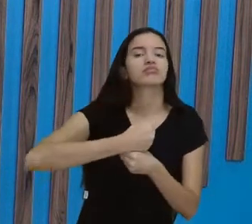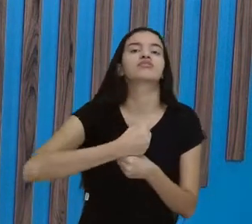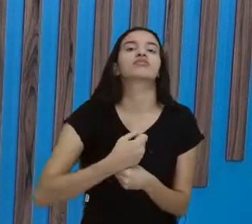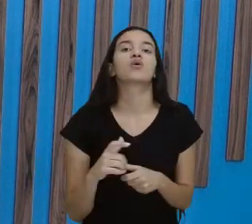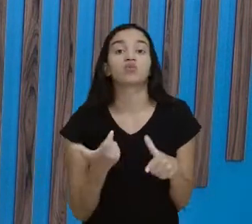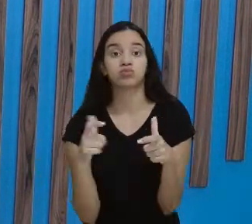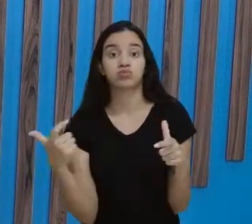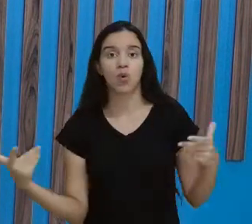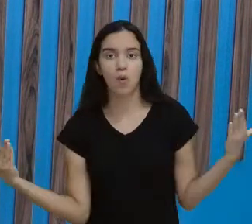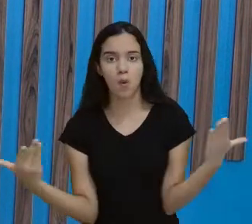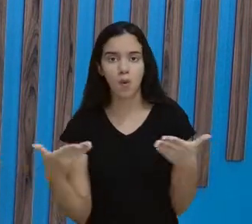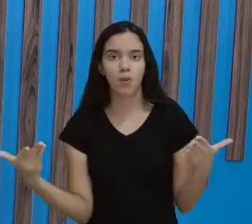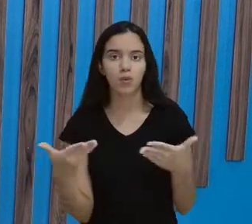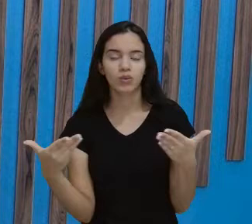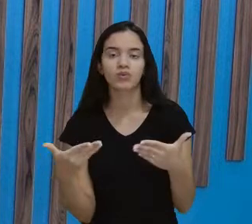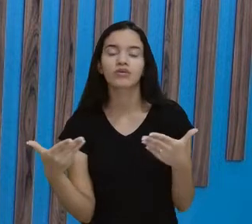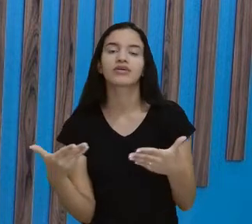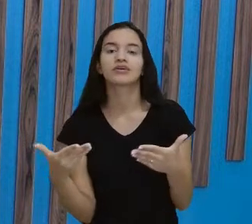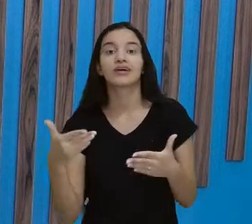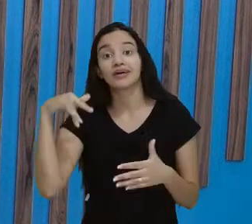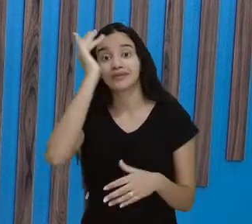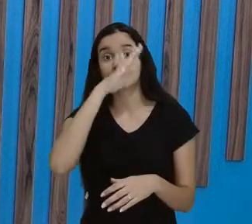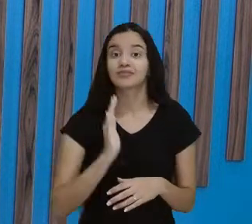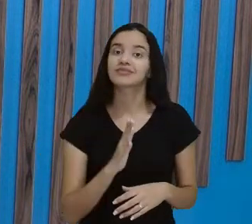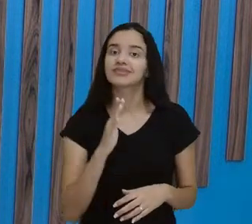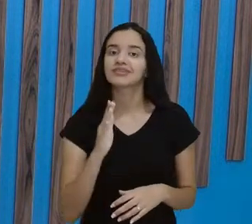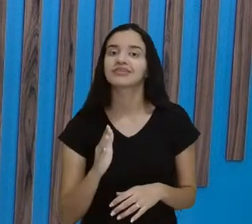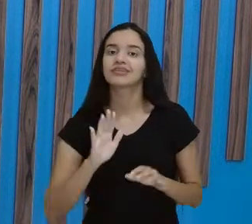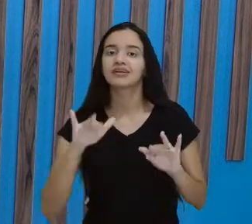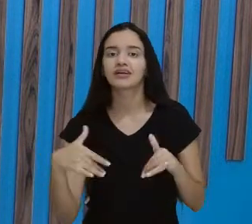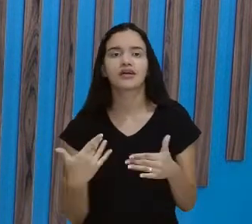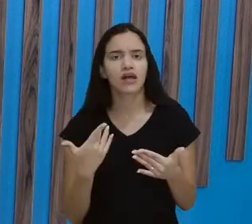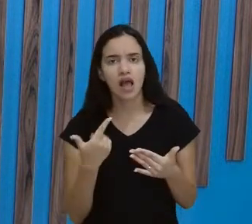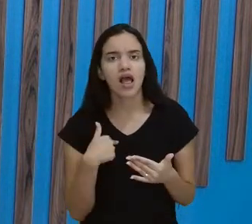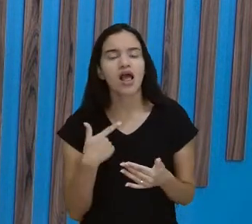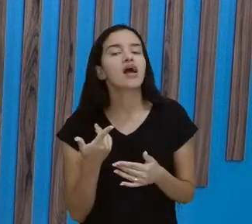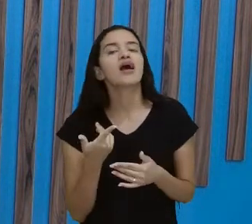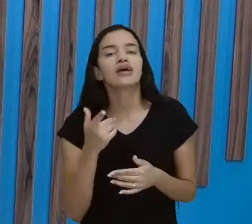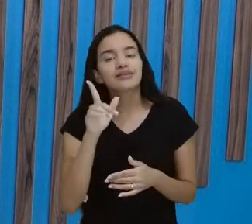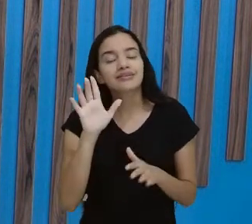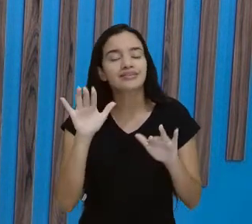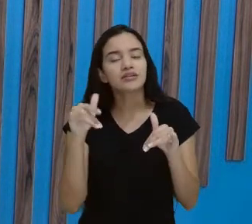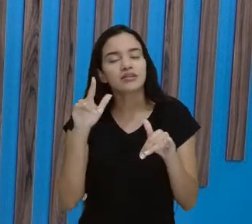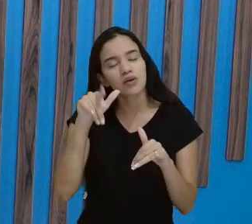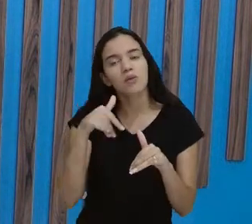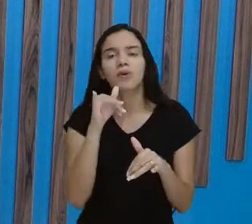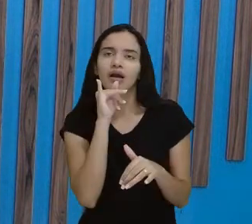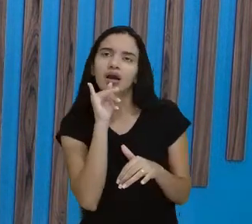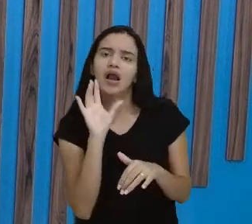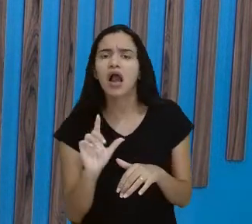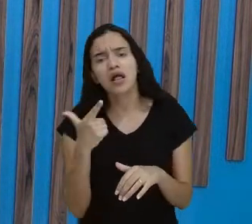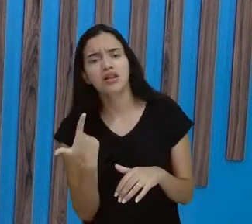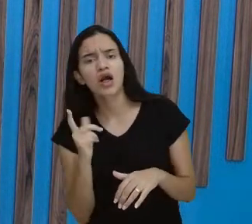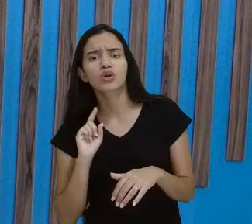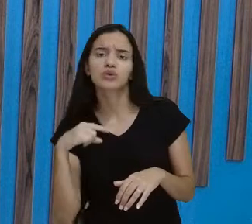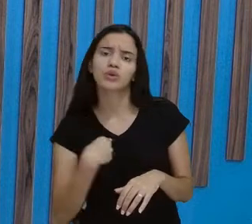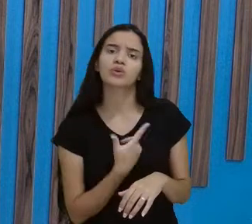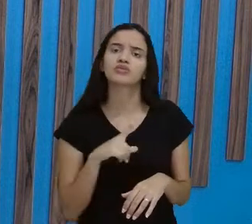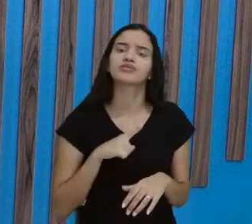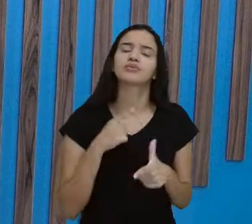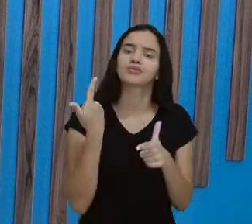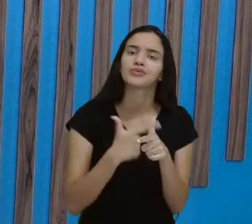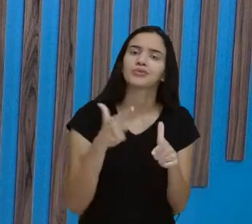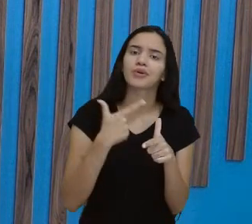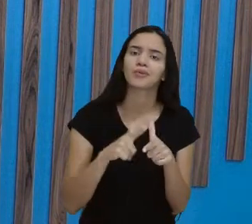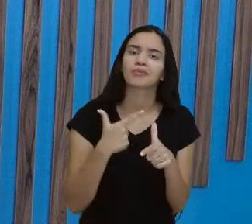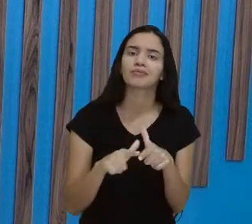grandiosa. Hoje é uma das maiores do Brasil, isso sem exagero nenhum, né? Claro, nós temos ainda problemas de